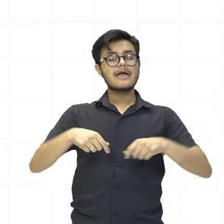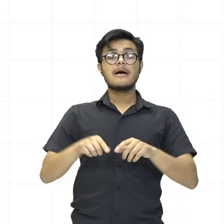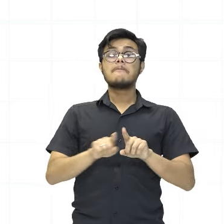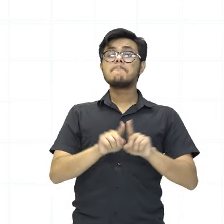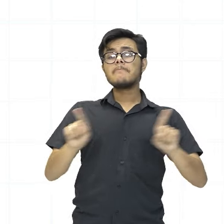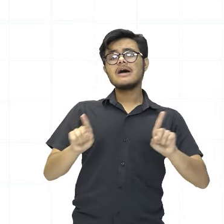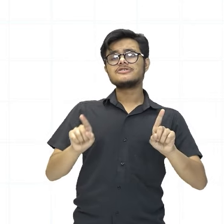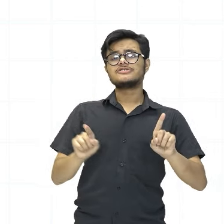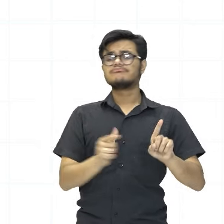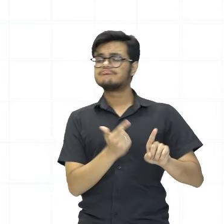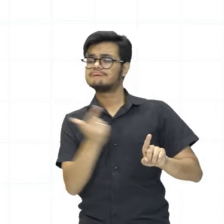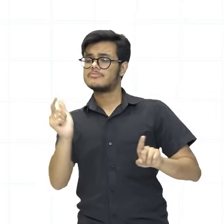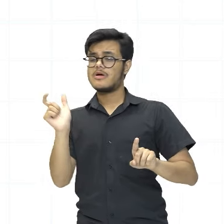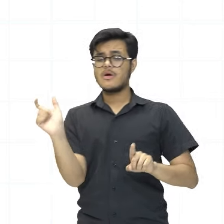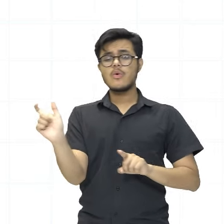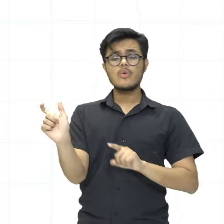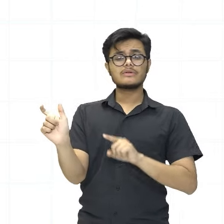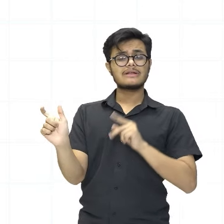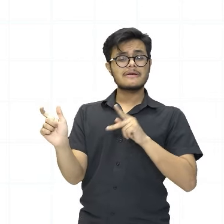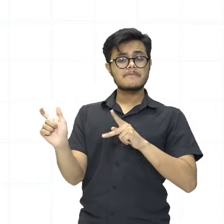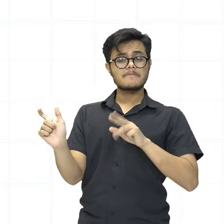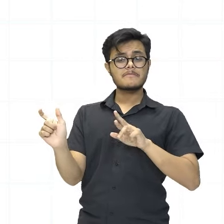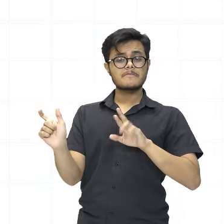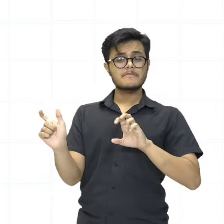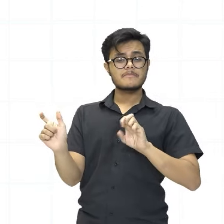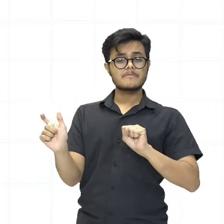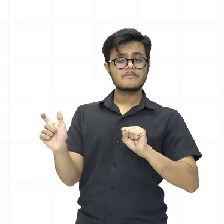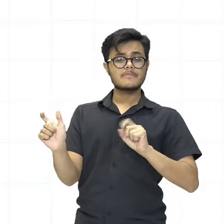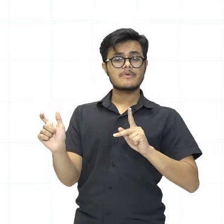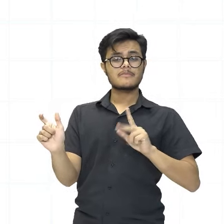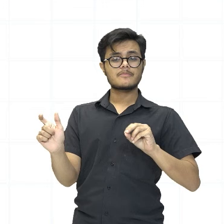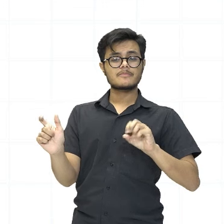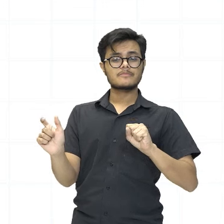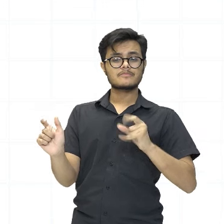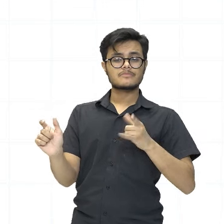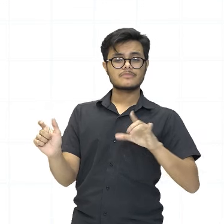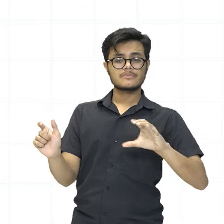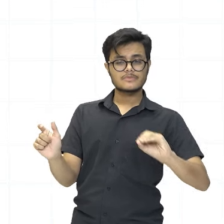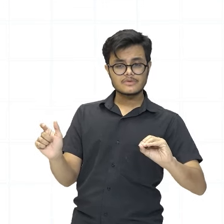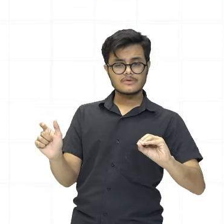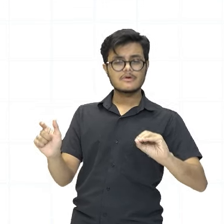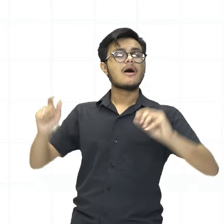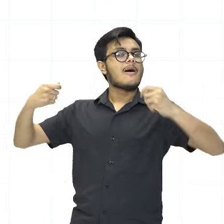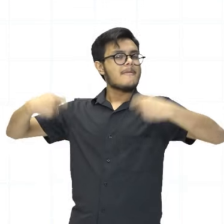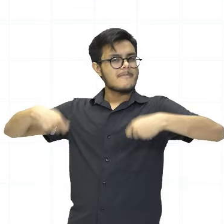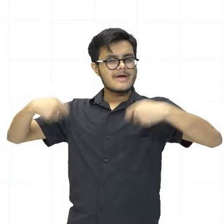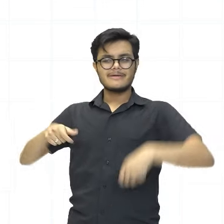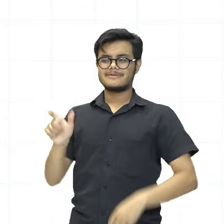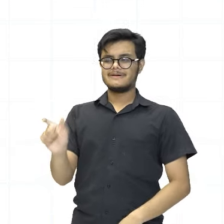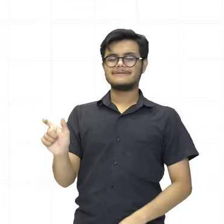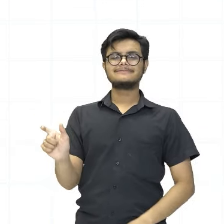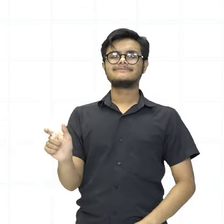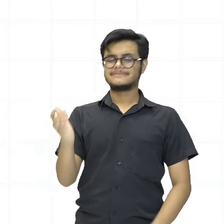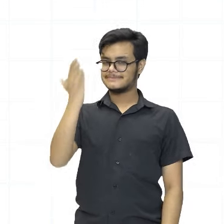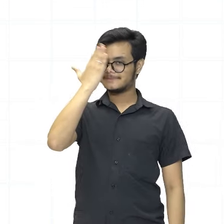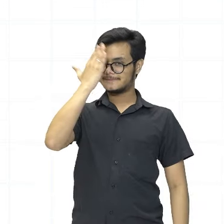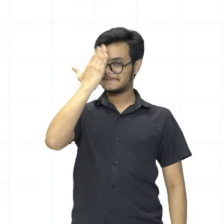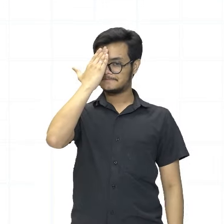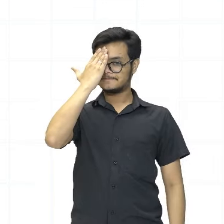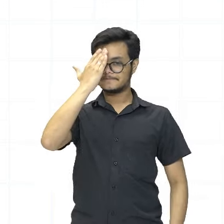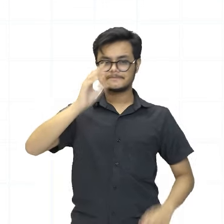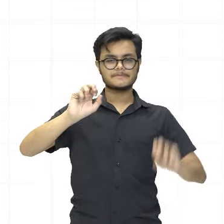indireta né com o auxílio de preposição olha palavras chaves pra gente lembrar o que que é o verbo